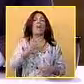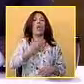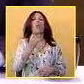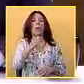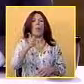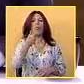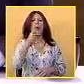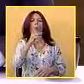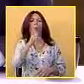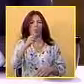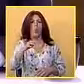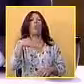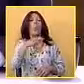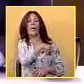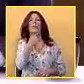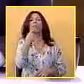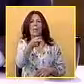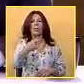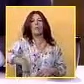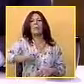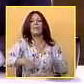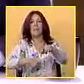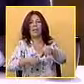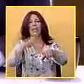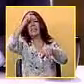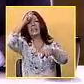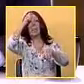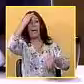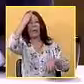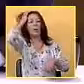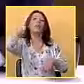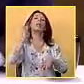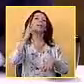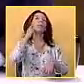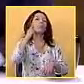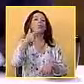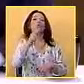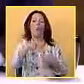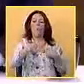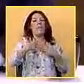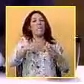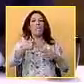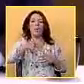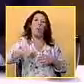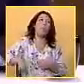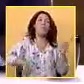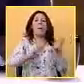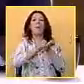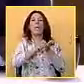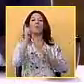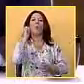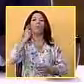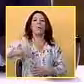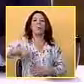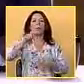Barroso quando anunciou ao Presidente Jorge Sampaio que se falava no nome dele para ir para Presidente